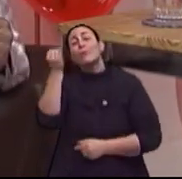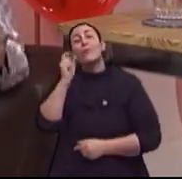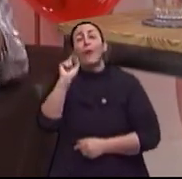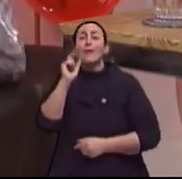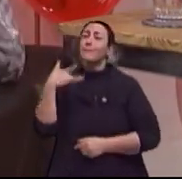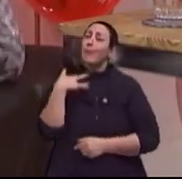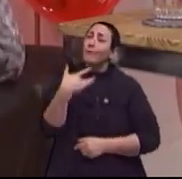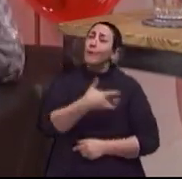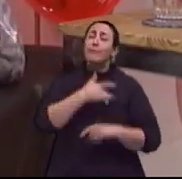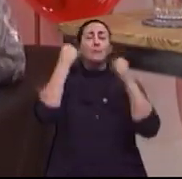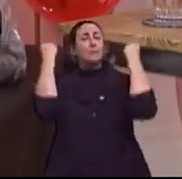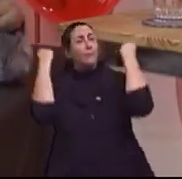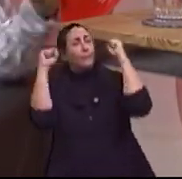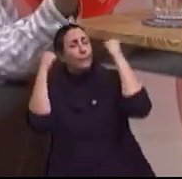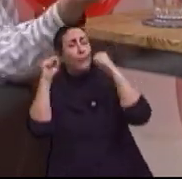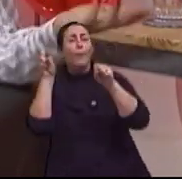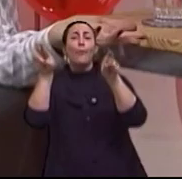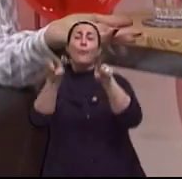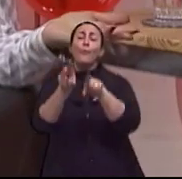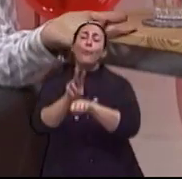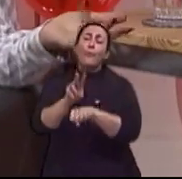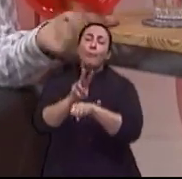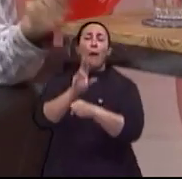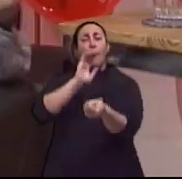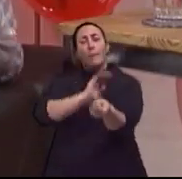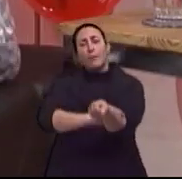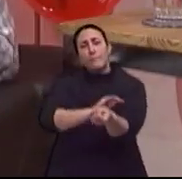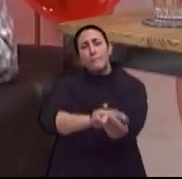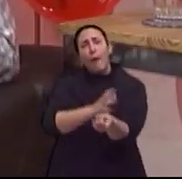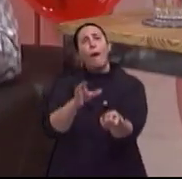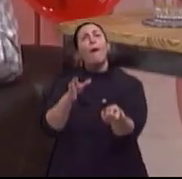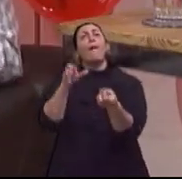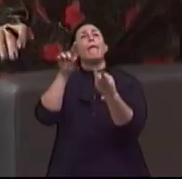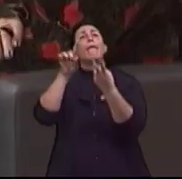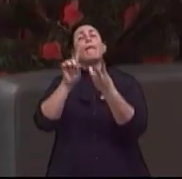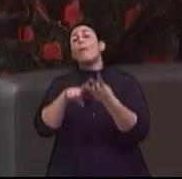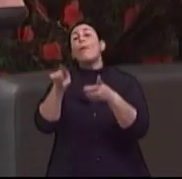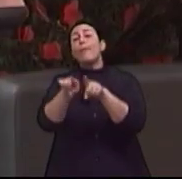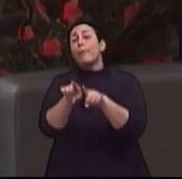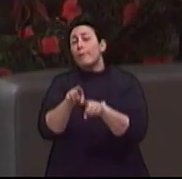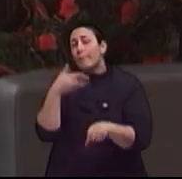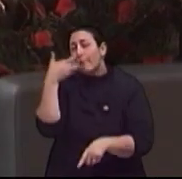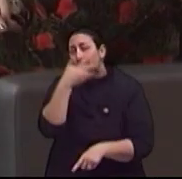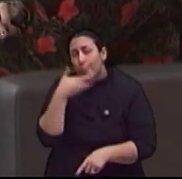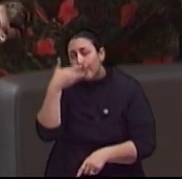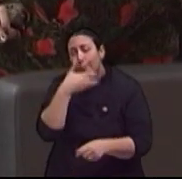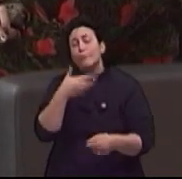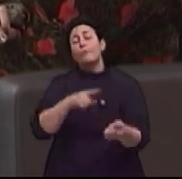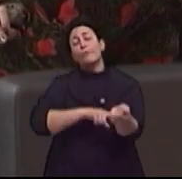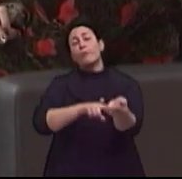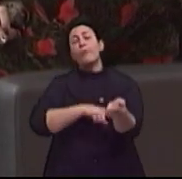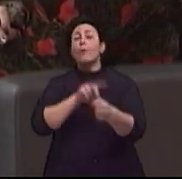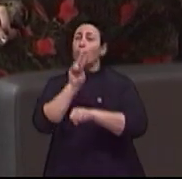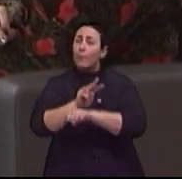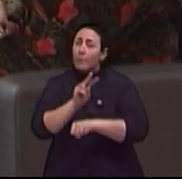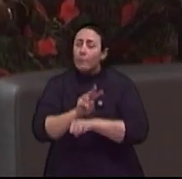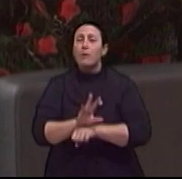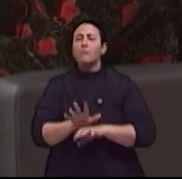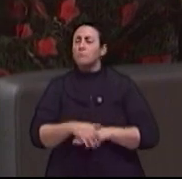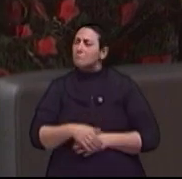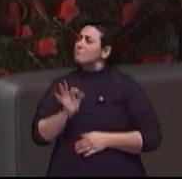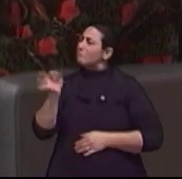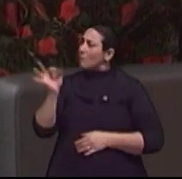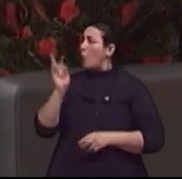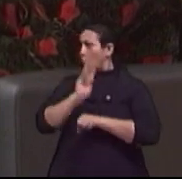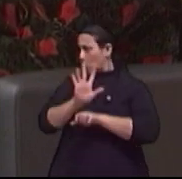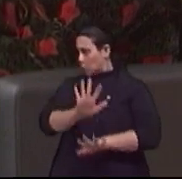exercícios cuidar da pressão cuidar da diabete né deixar esse corpo mais inteiro no geral possível no geral exatamente